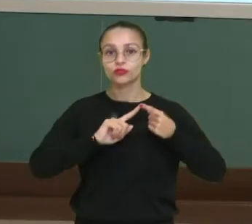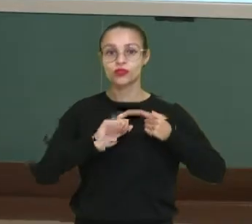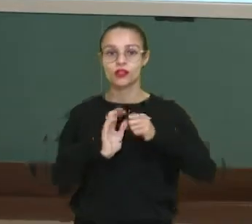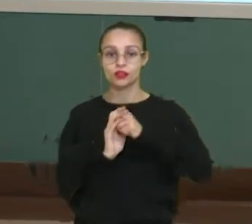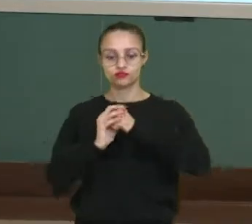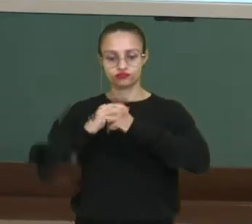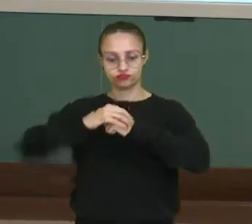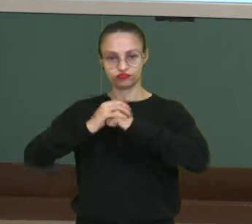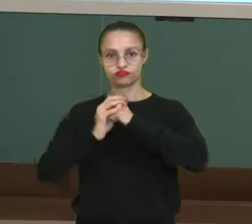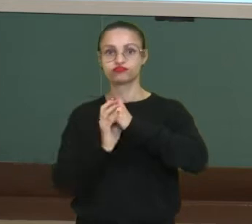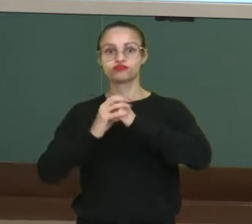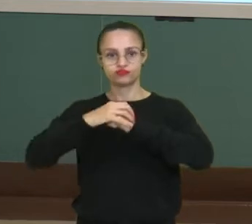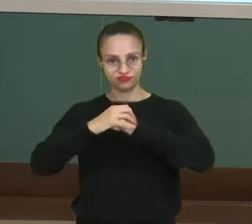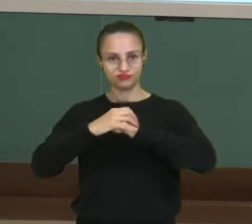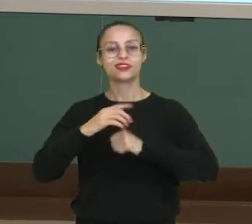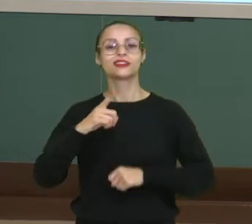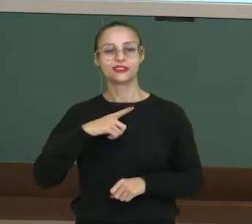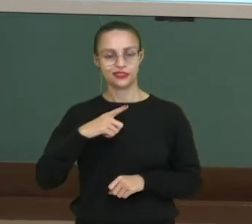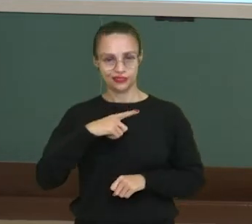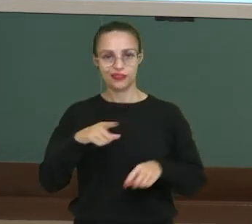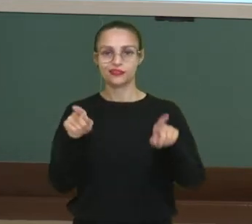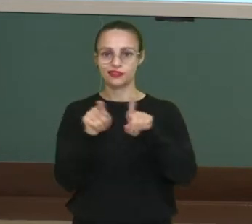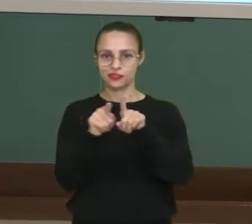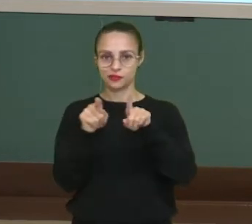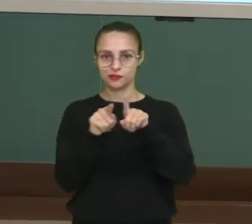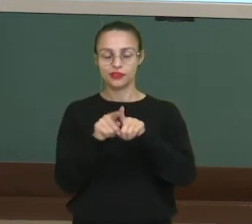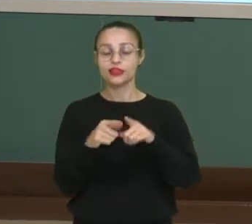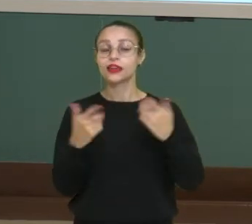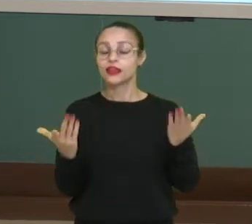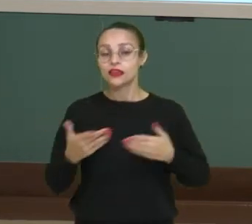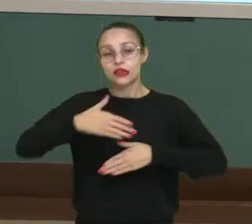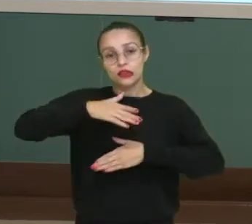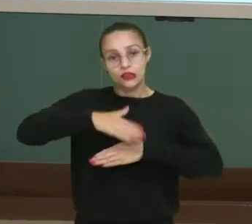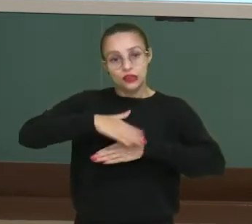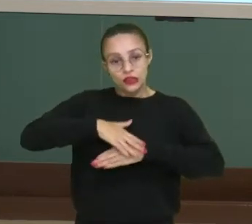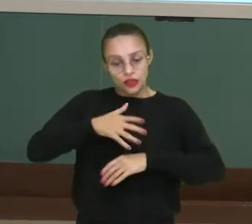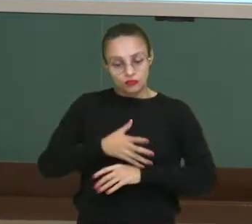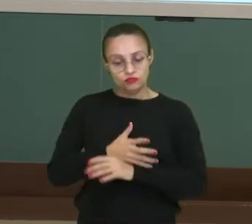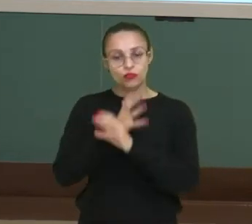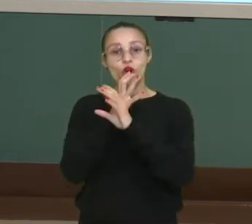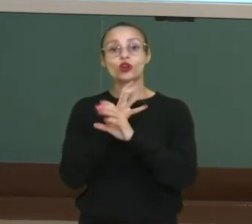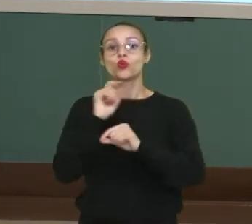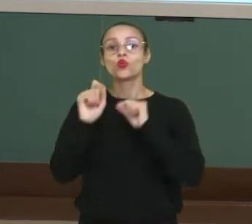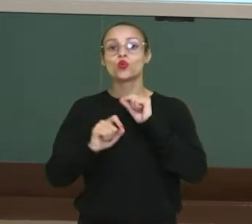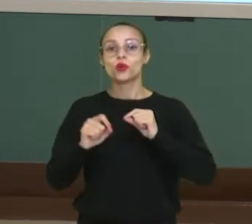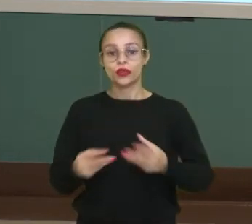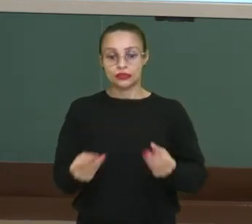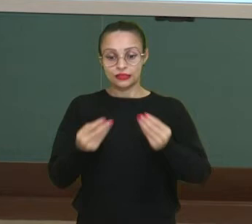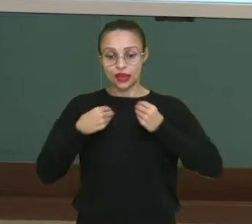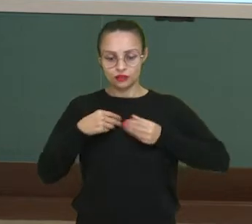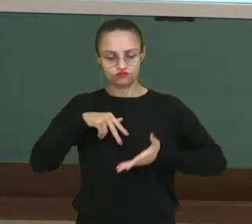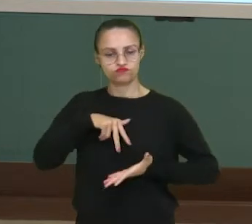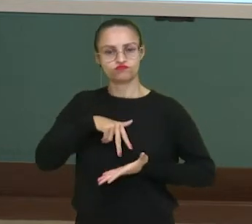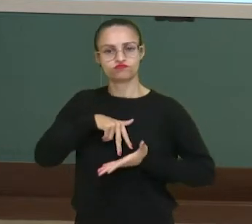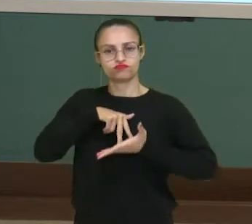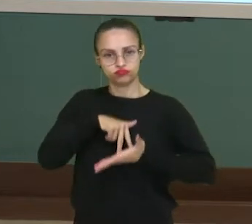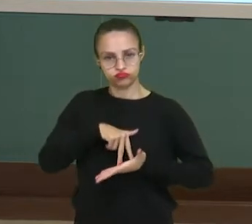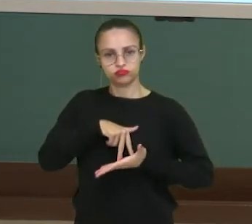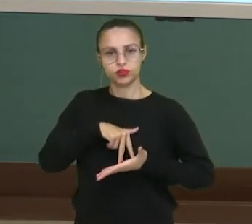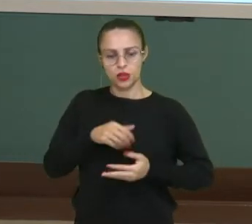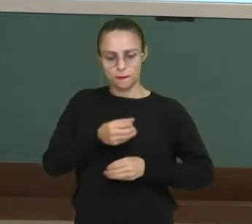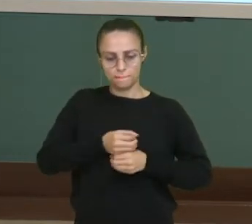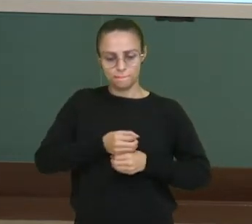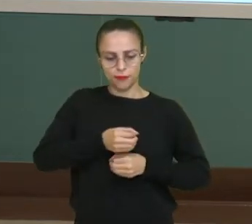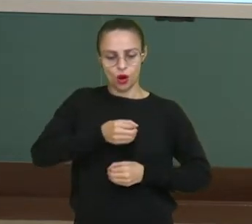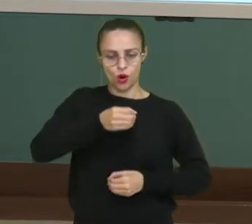e tendões. E esse sistema é responsável pelo quê? Dar sustentação ao nosso corpo, dar